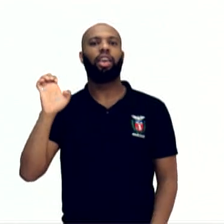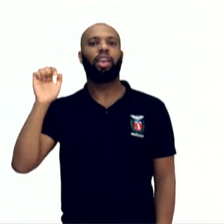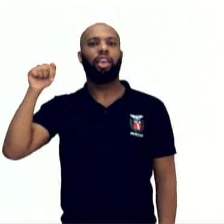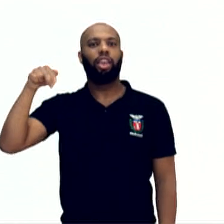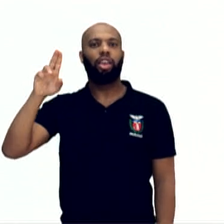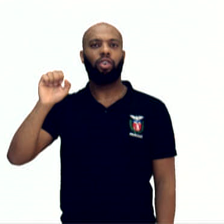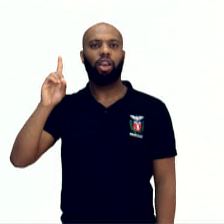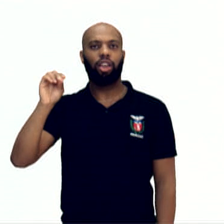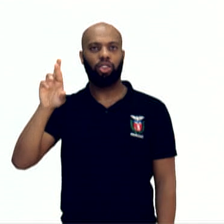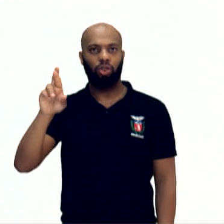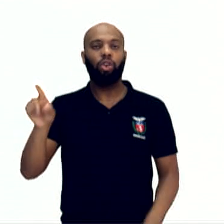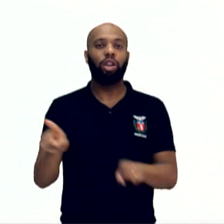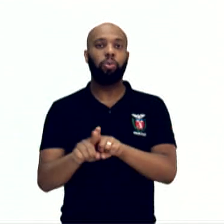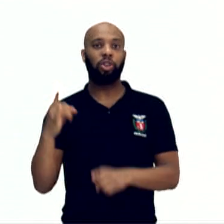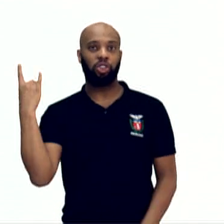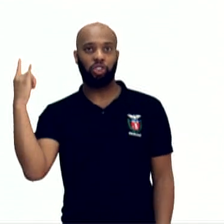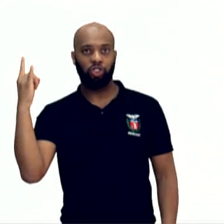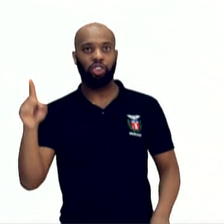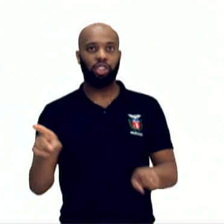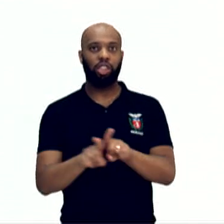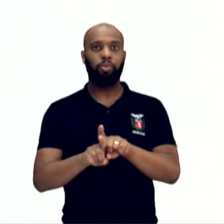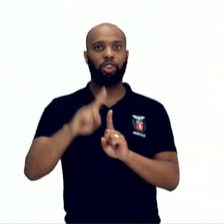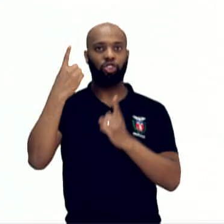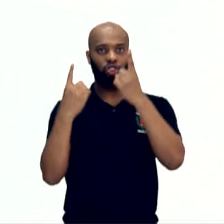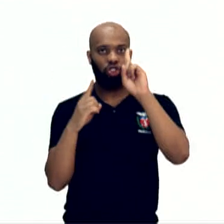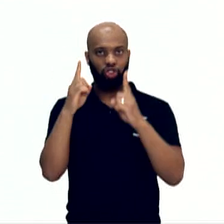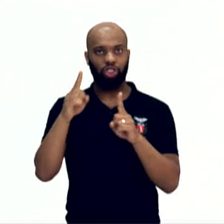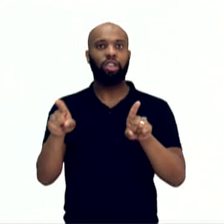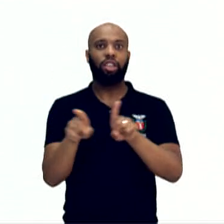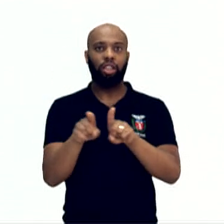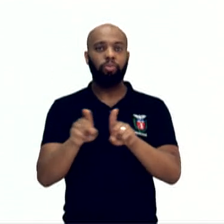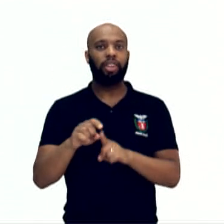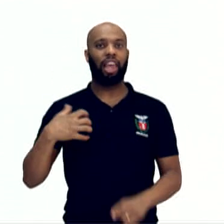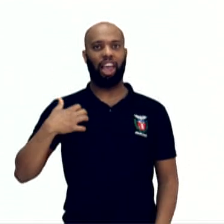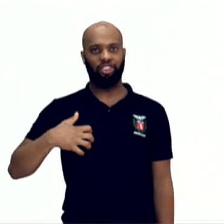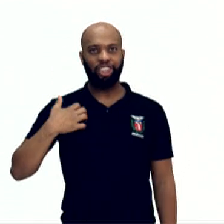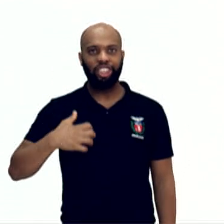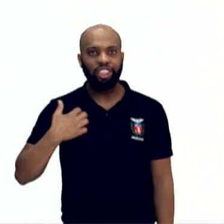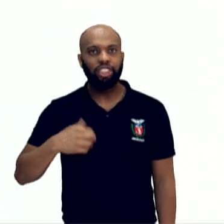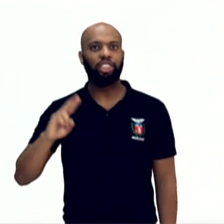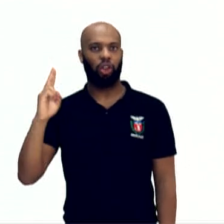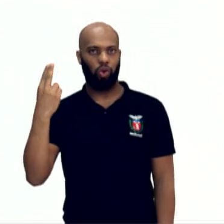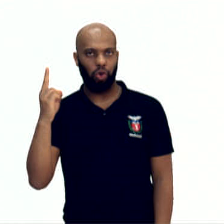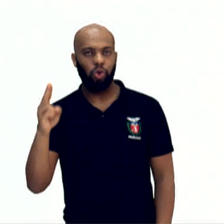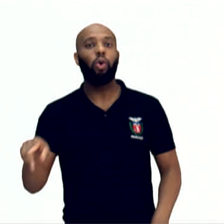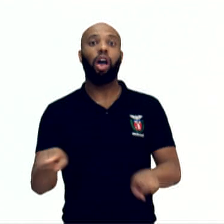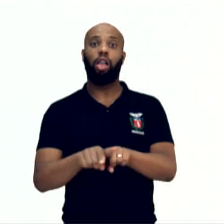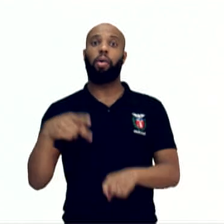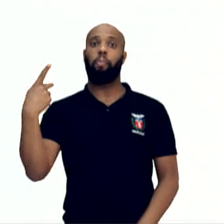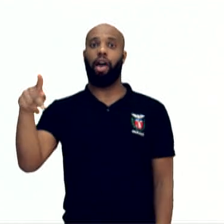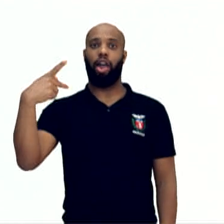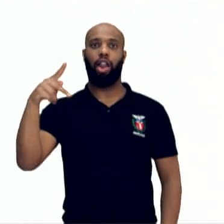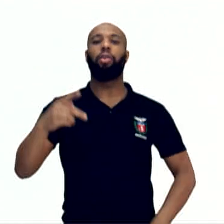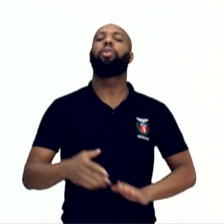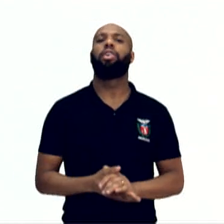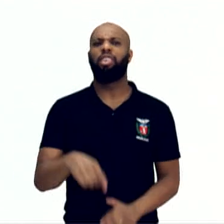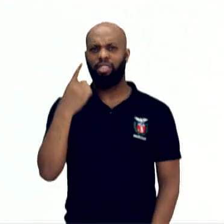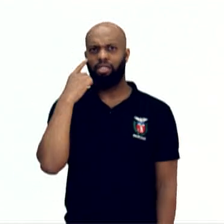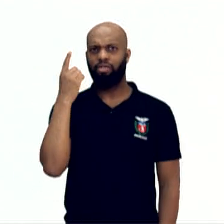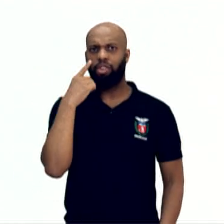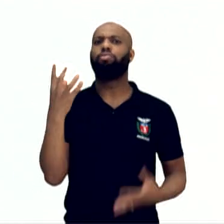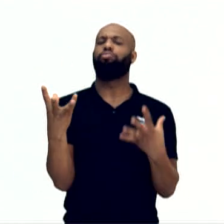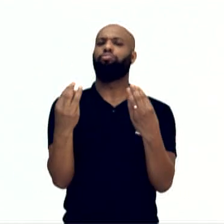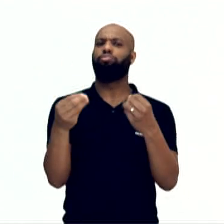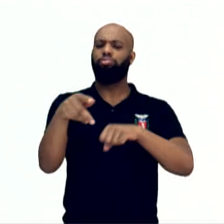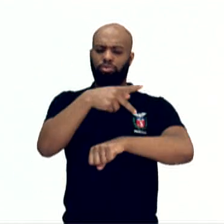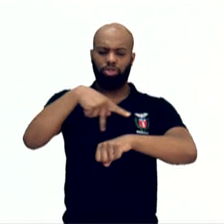Bolívia, Chile, também não faz fronteira com o Brasil, Argentina, Uruguai e Paraguai. Vejam só quantas nações que